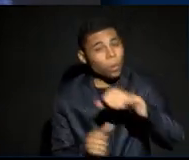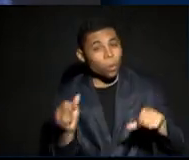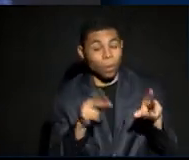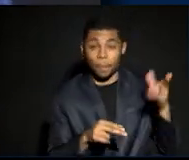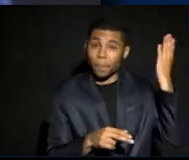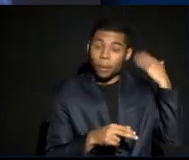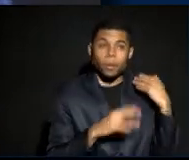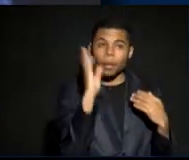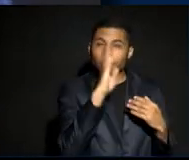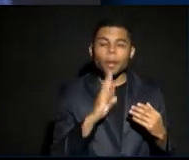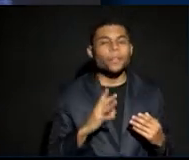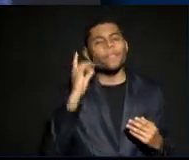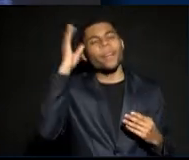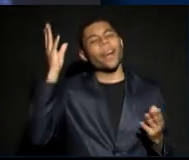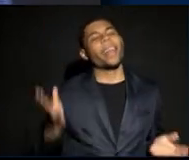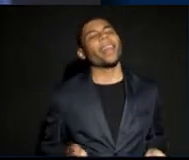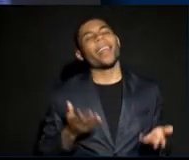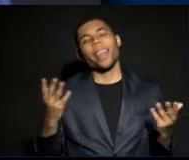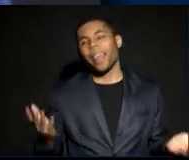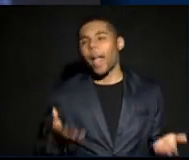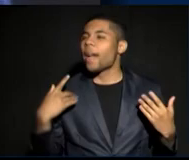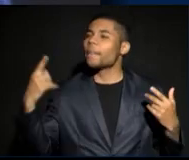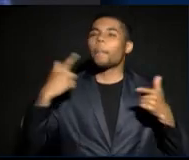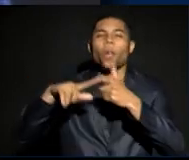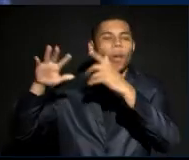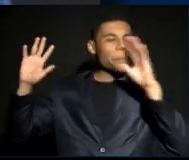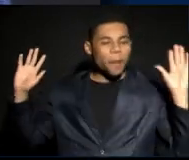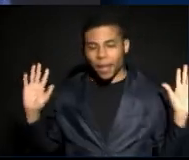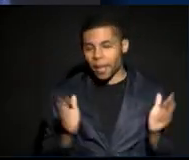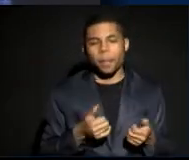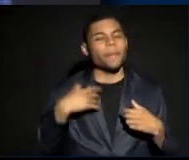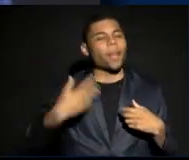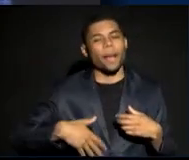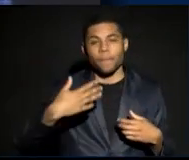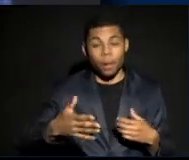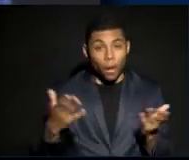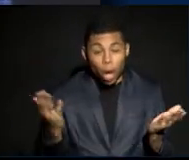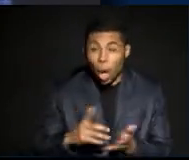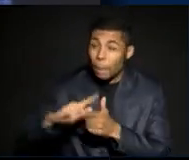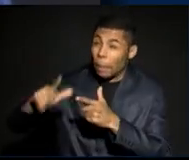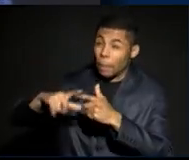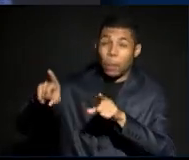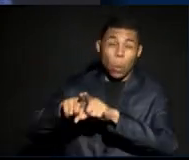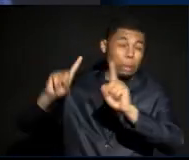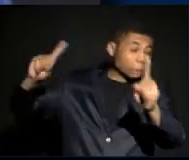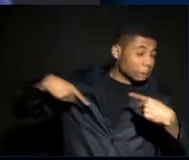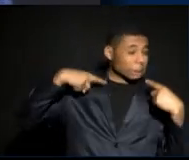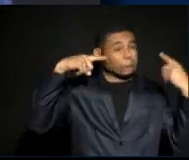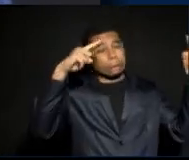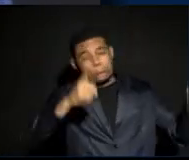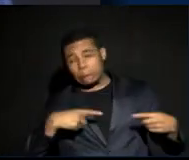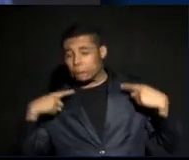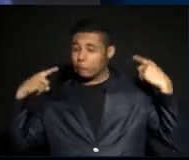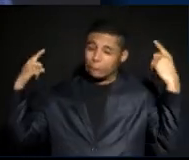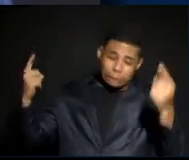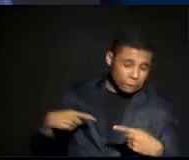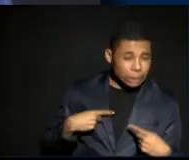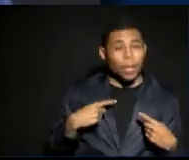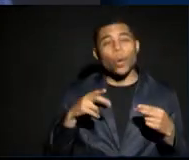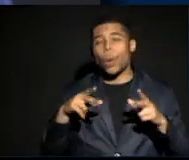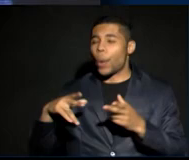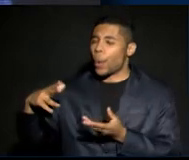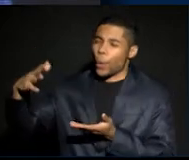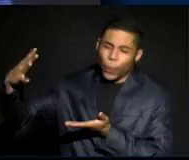e agora mesmo com todo o vento soprando contra avançamos no doing Business avançamos do Marco de saneamento